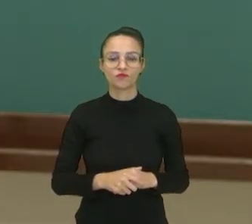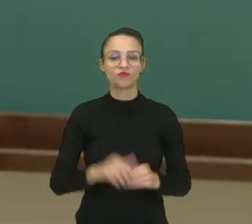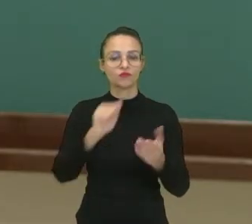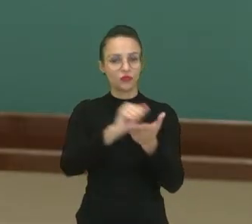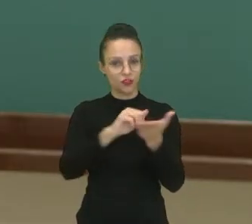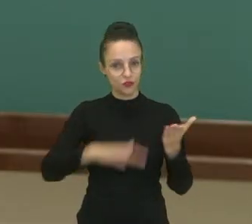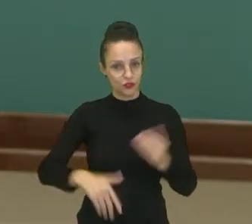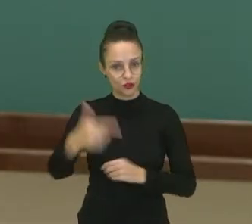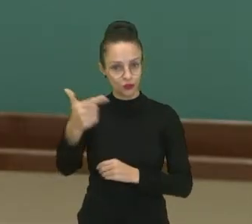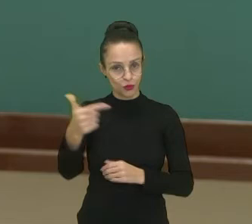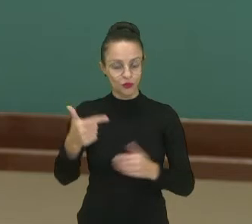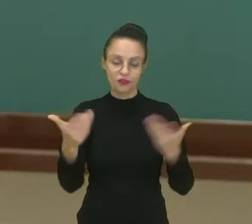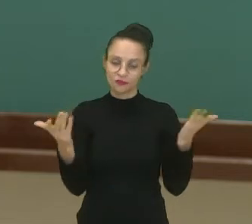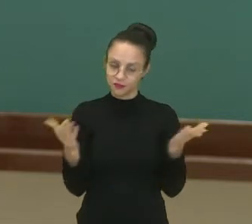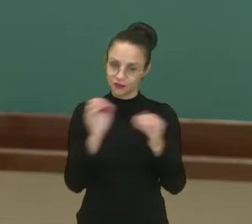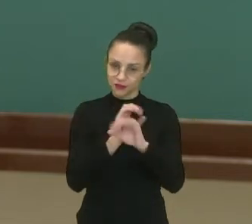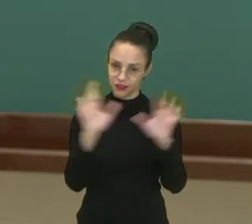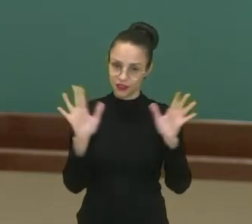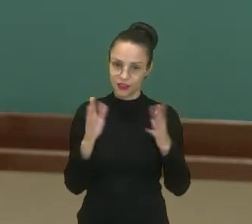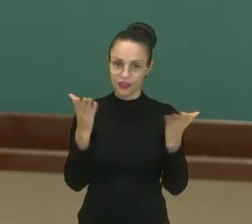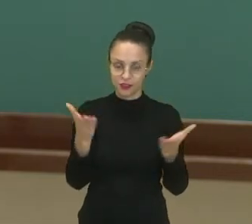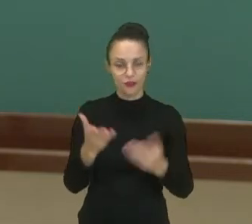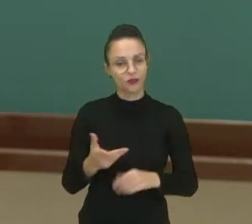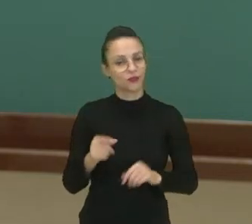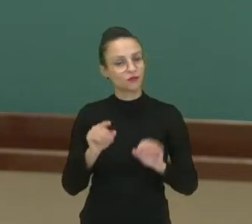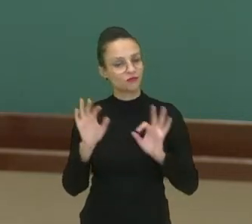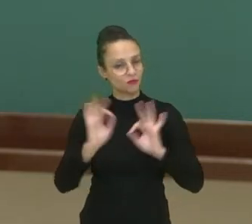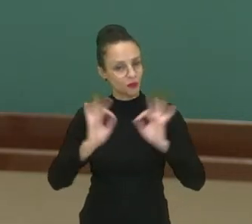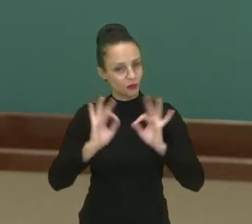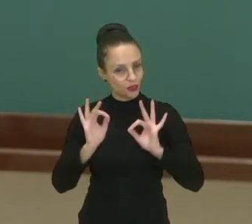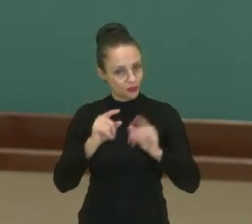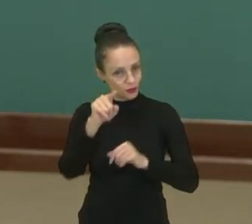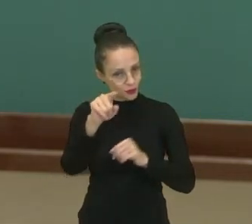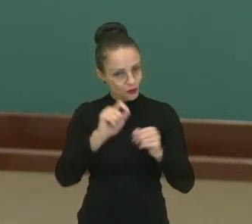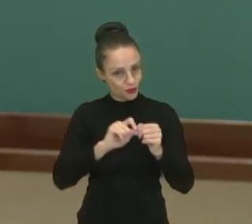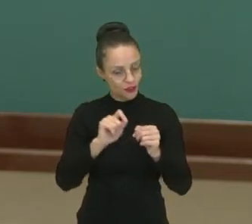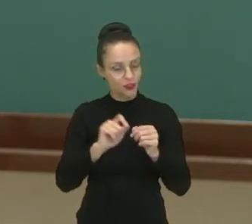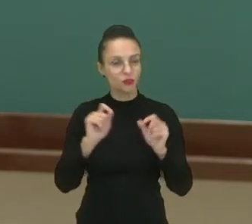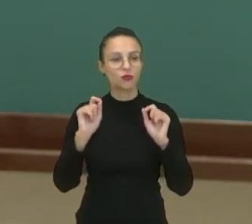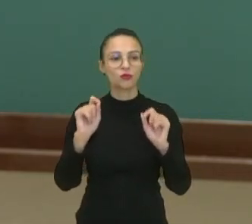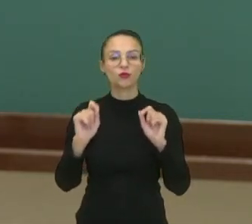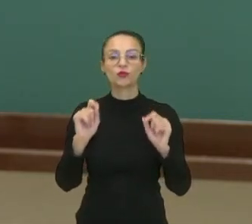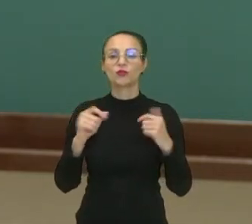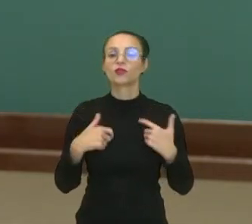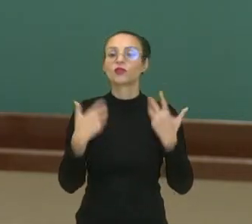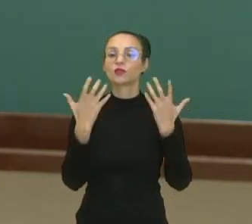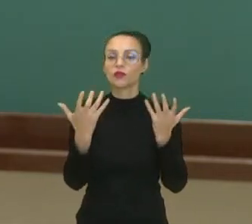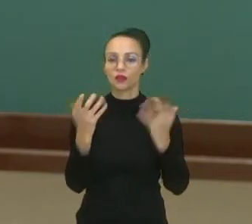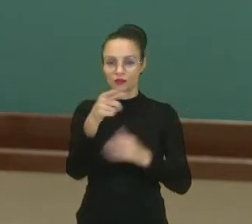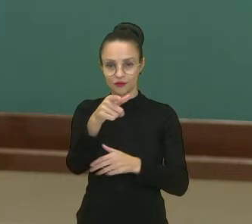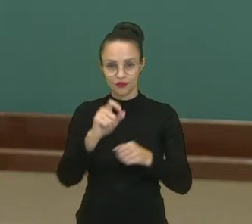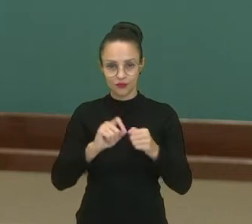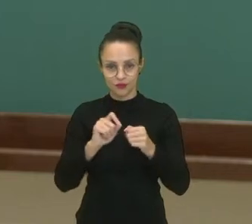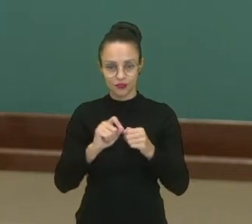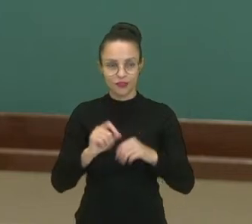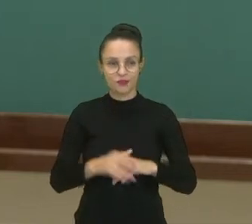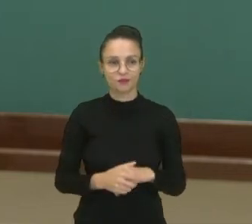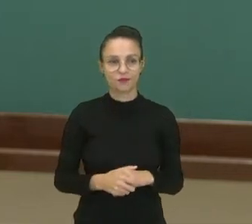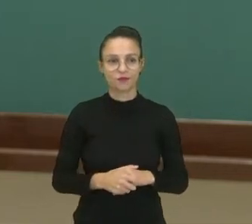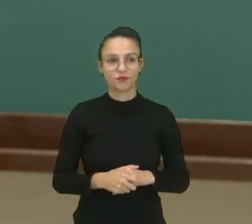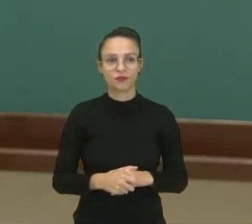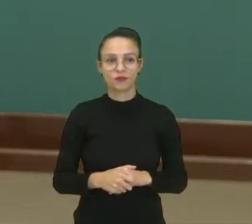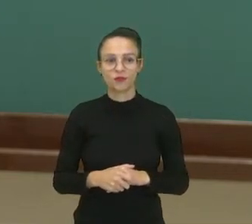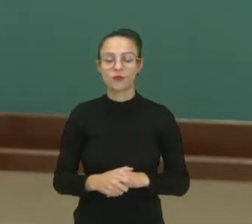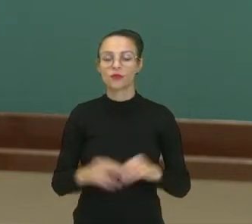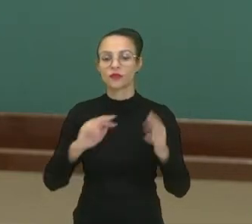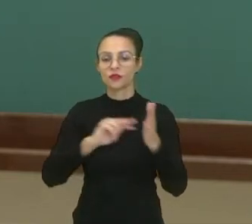atividade 2, claro, eu estava te preparando para fazer. E qual que eu quero nessa atividade 2? O efeito